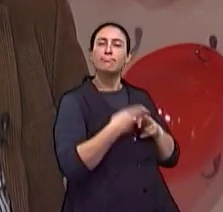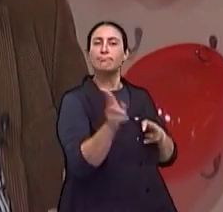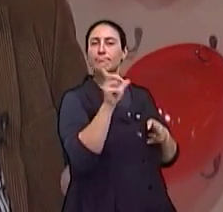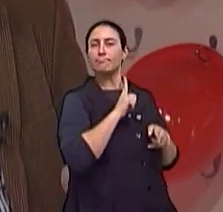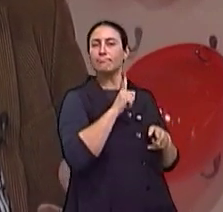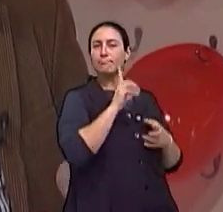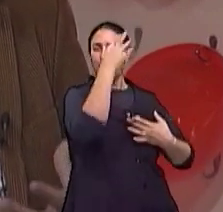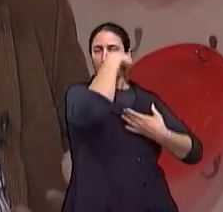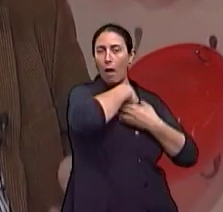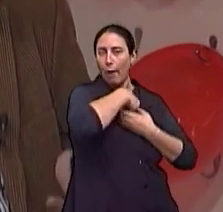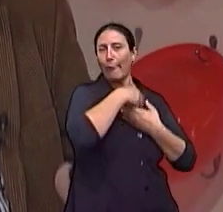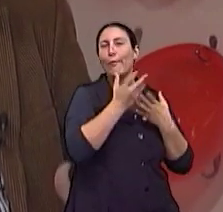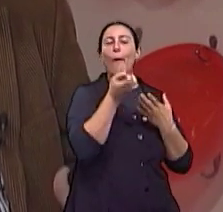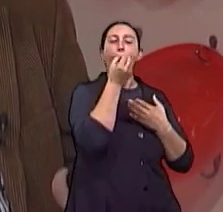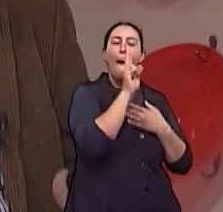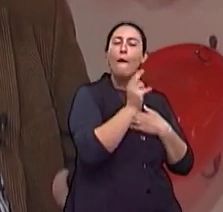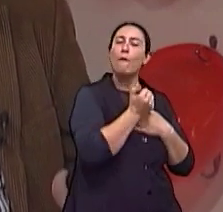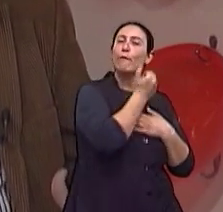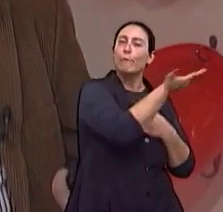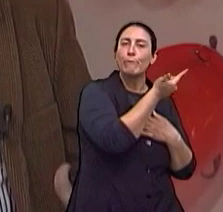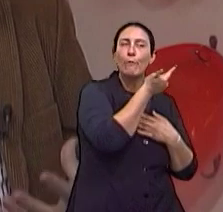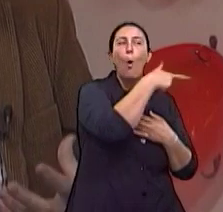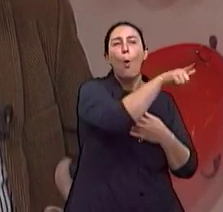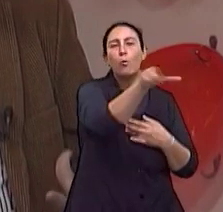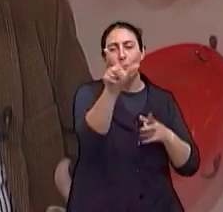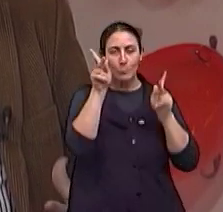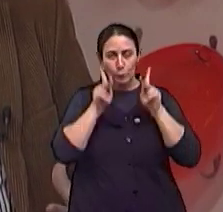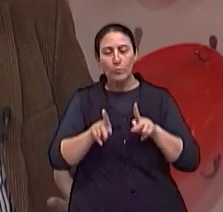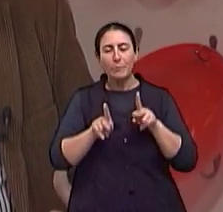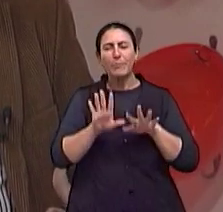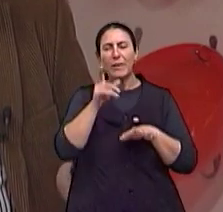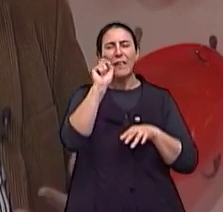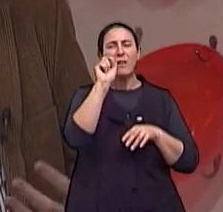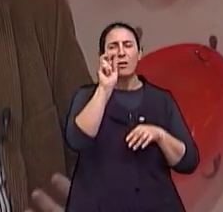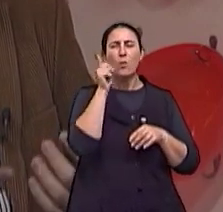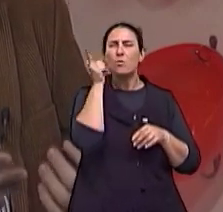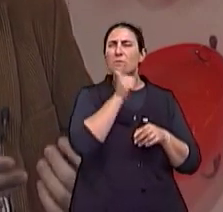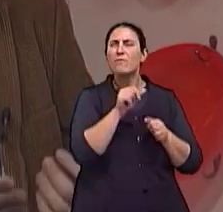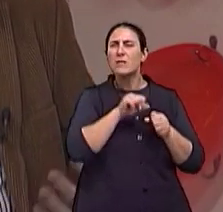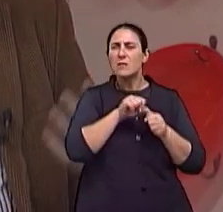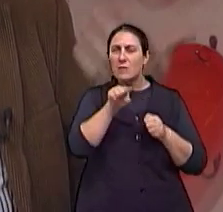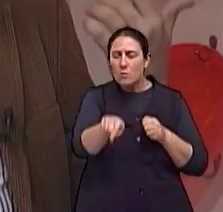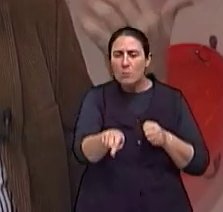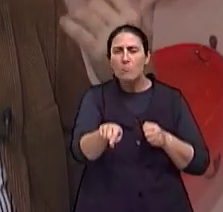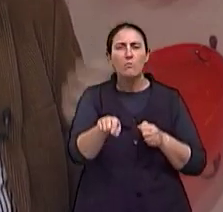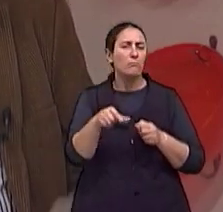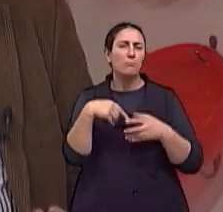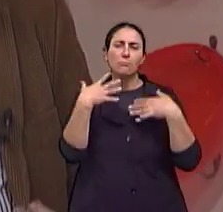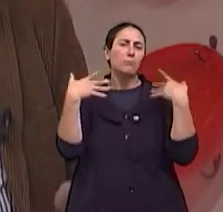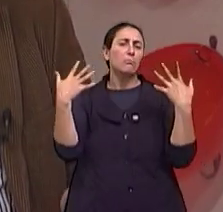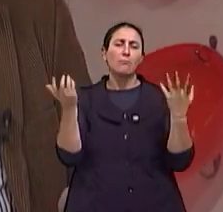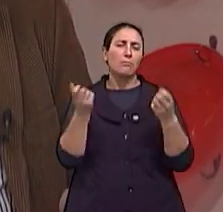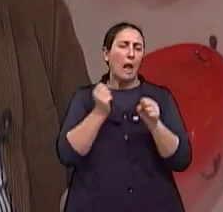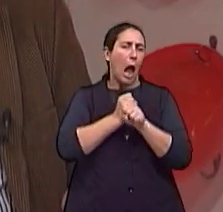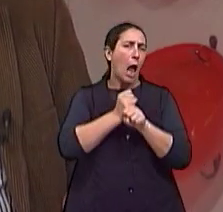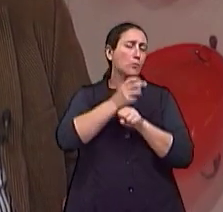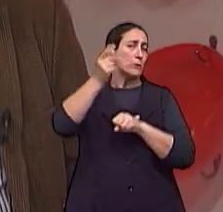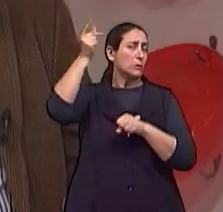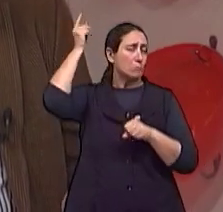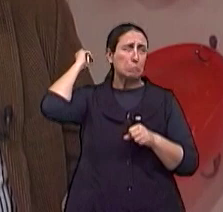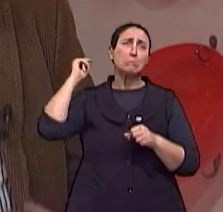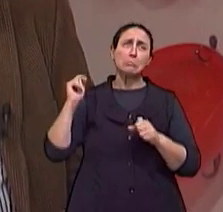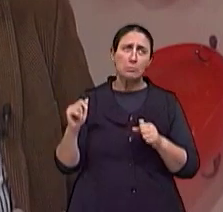relação afetiva com um parceiro do mesmo sexo, quem conseguiu fazer isso, né, enfim, já há mais tempo